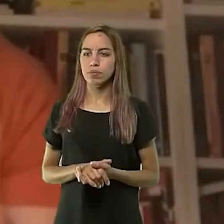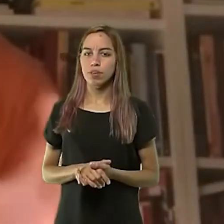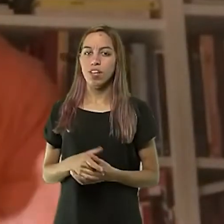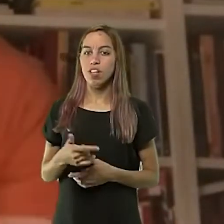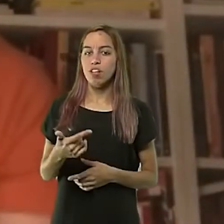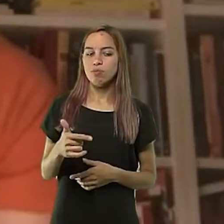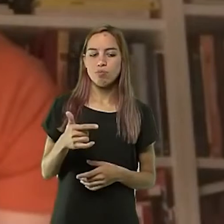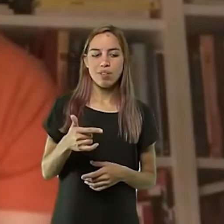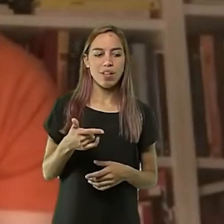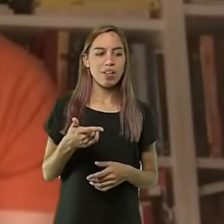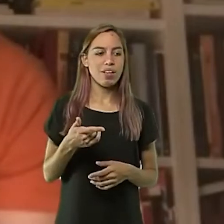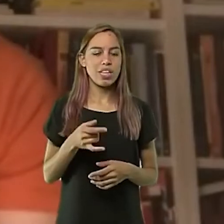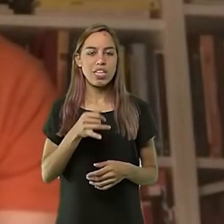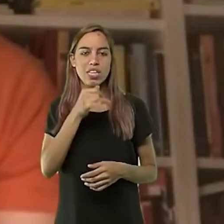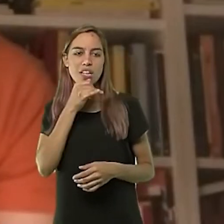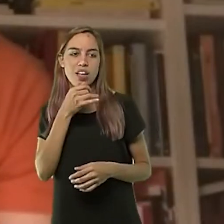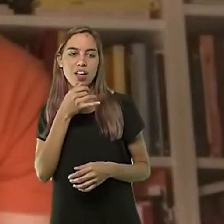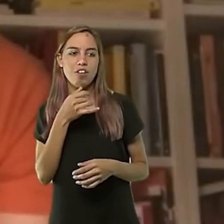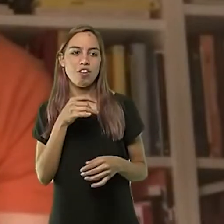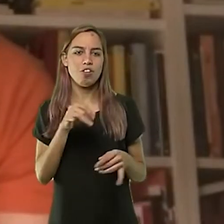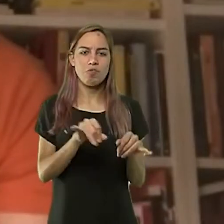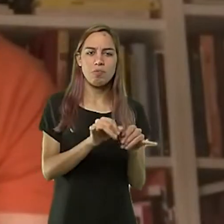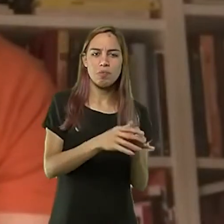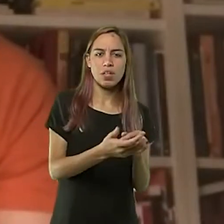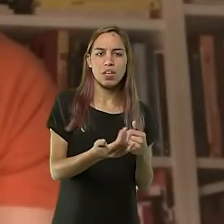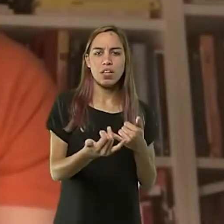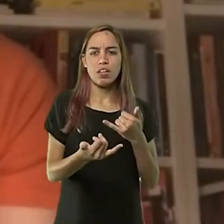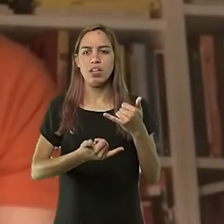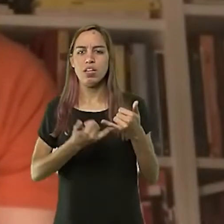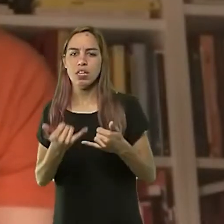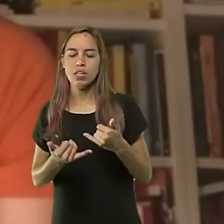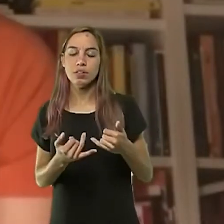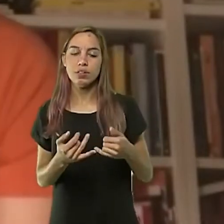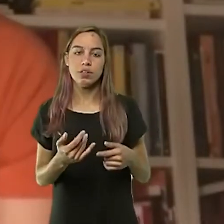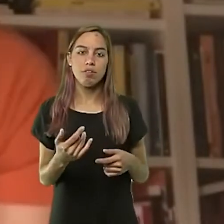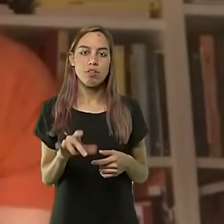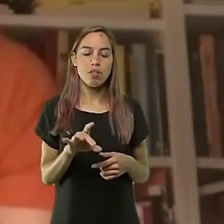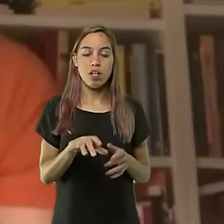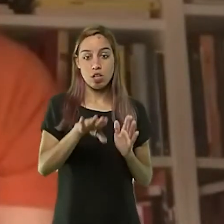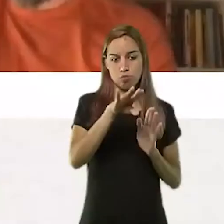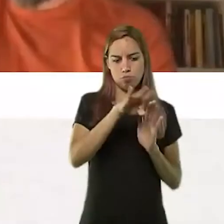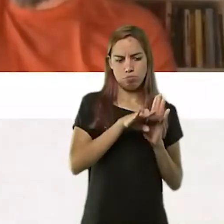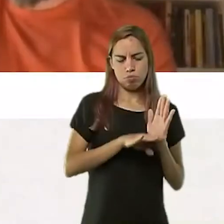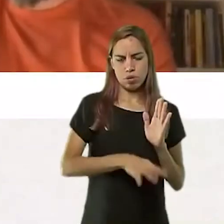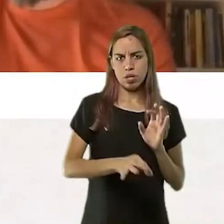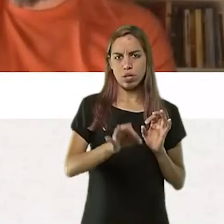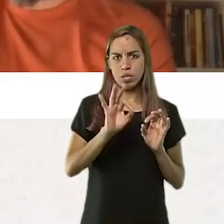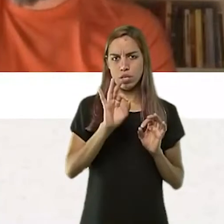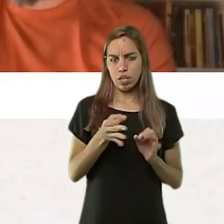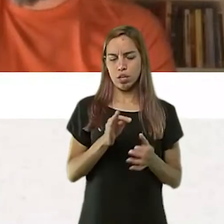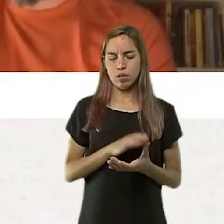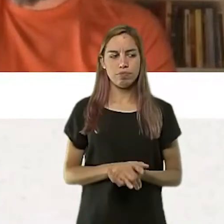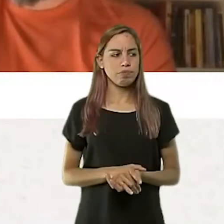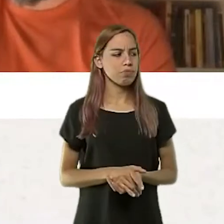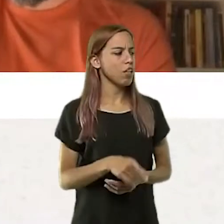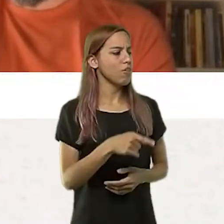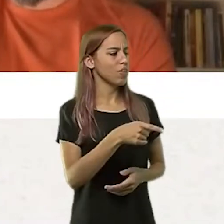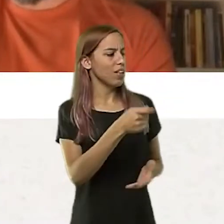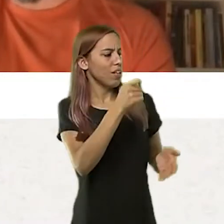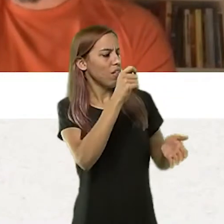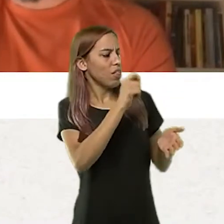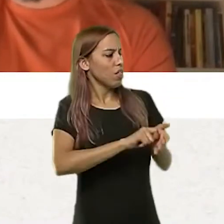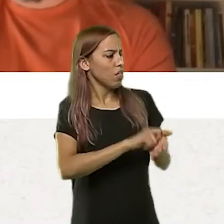portanto foi tudo muito, muito planeado, arquitetado, etc. Você quando escreve, desenha